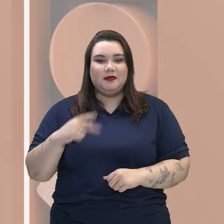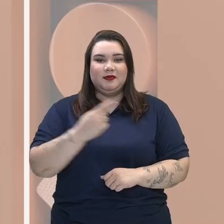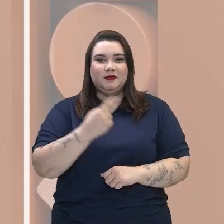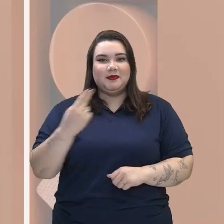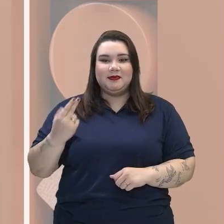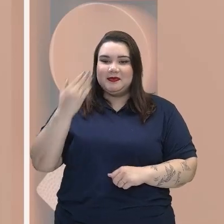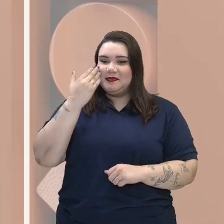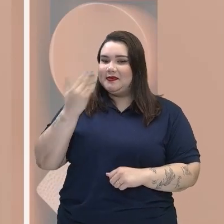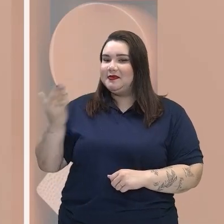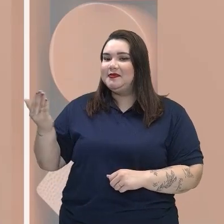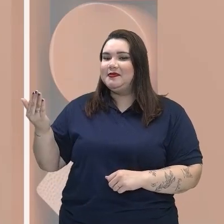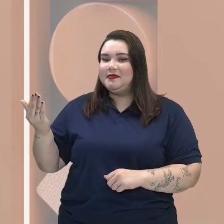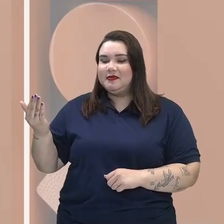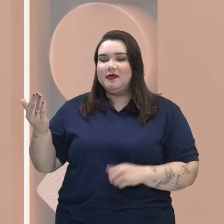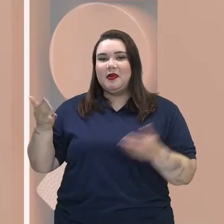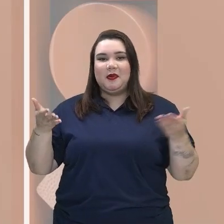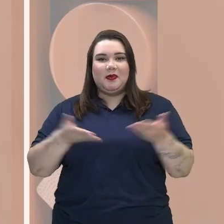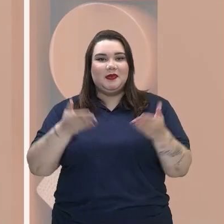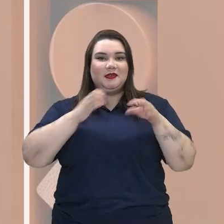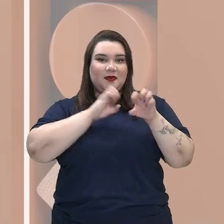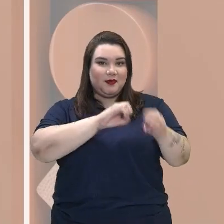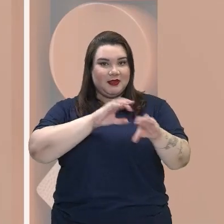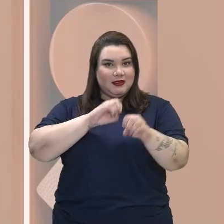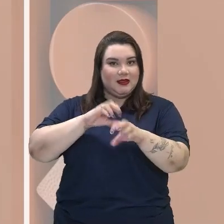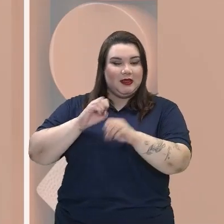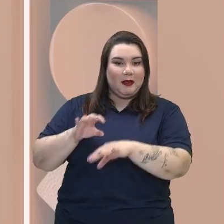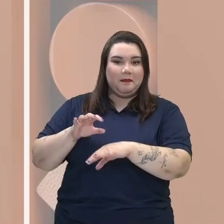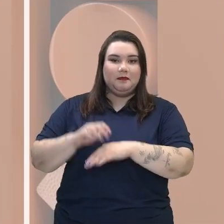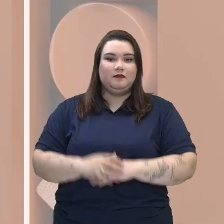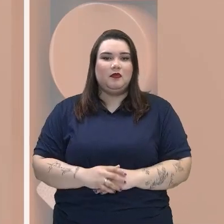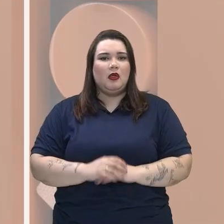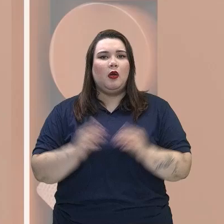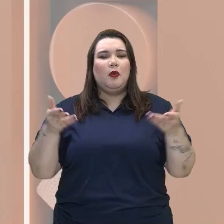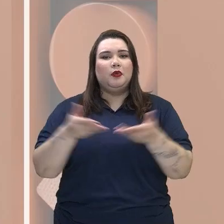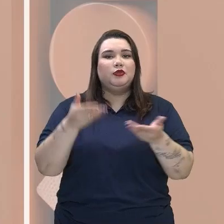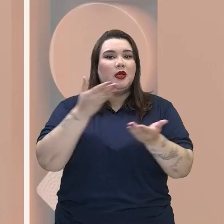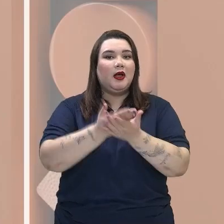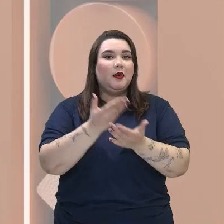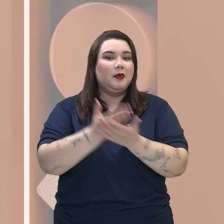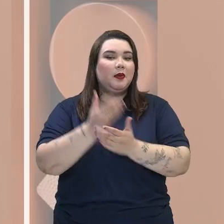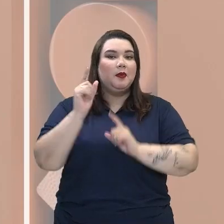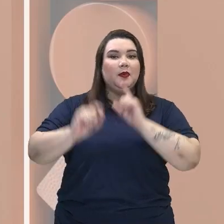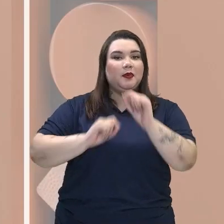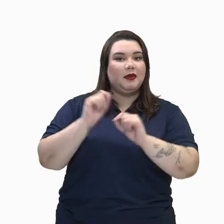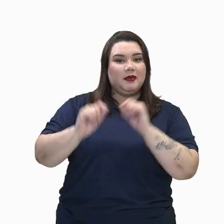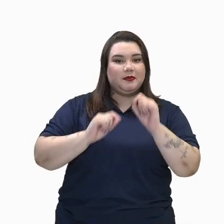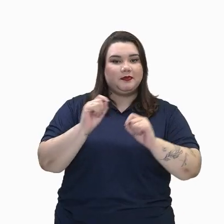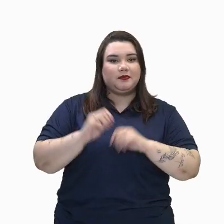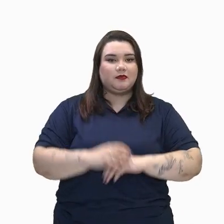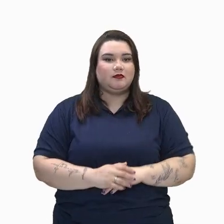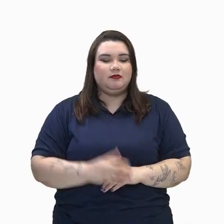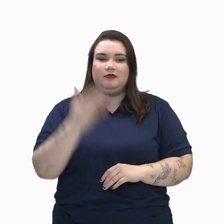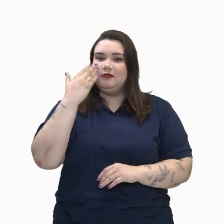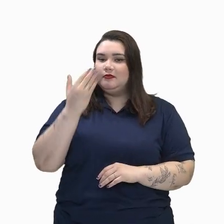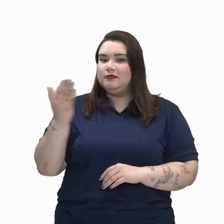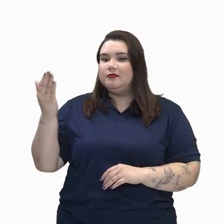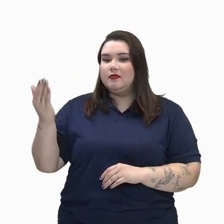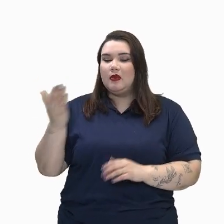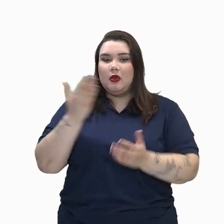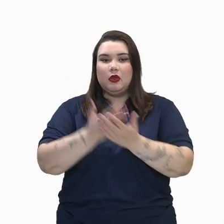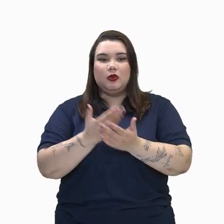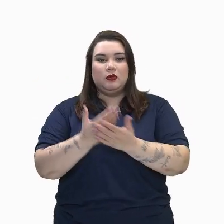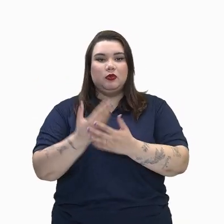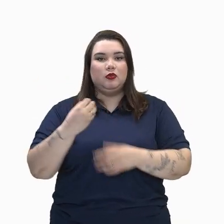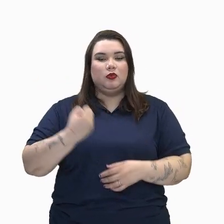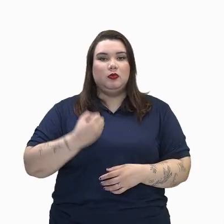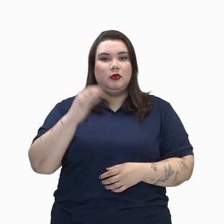Shirley Botelho, estarei acompanhando vocês nessa jornada. Então, vamos lá conhecer o tema da nossa aula. Temos aqui a